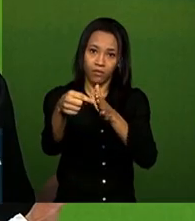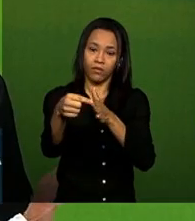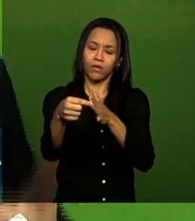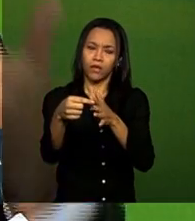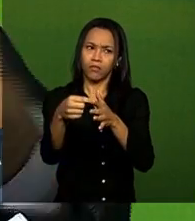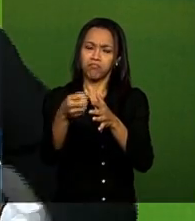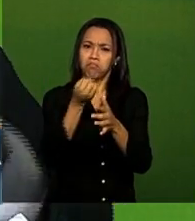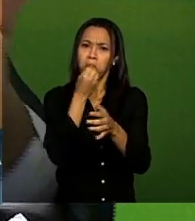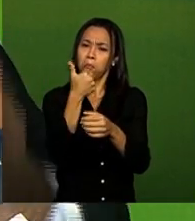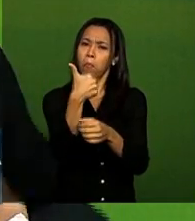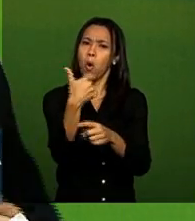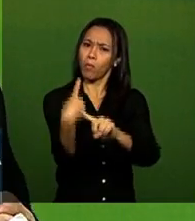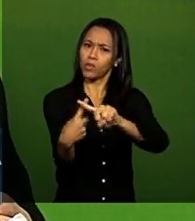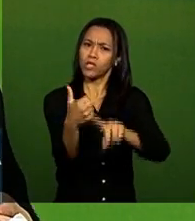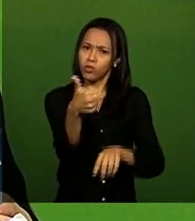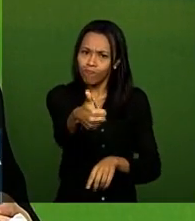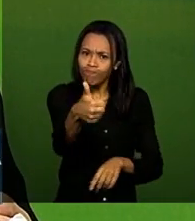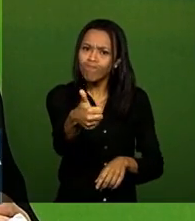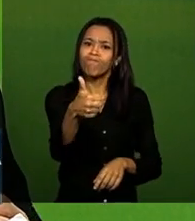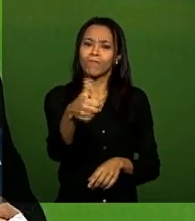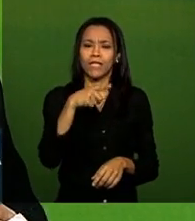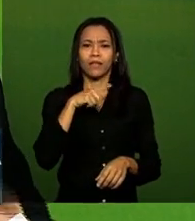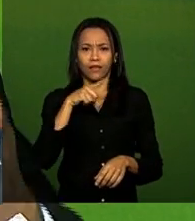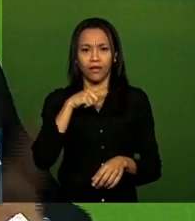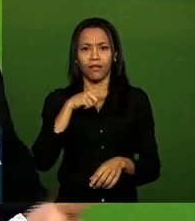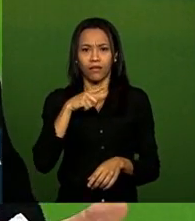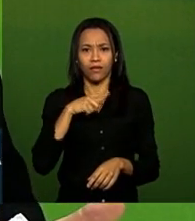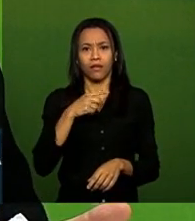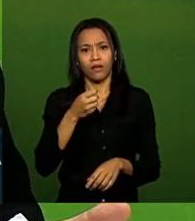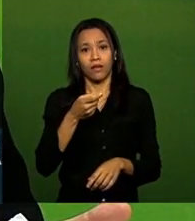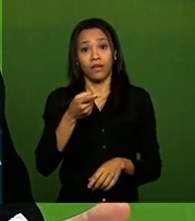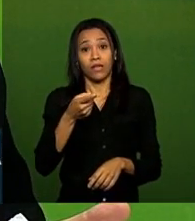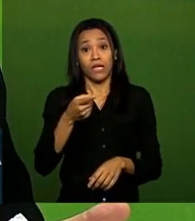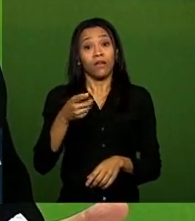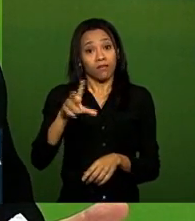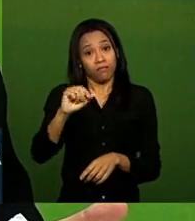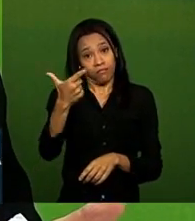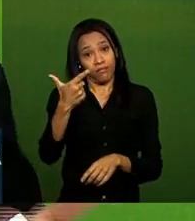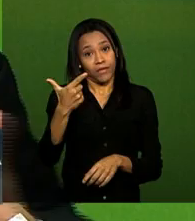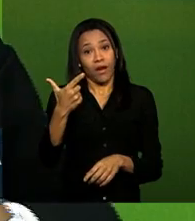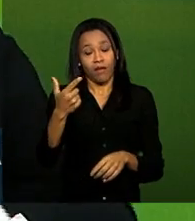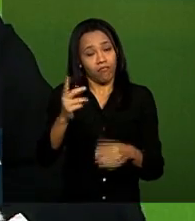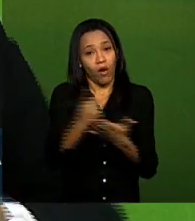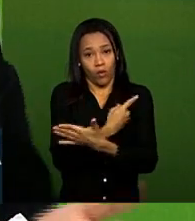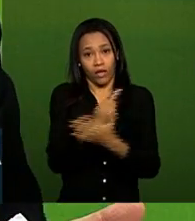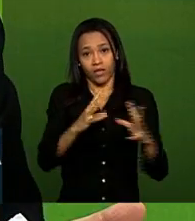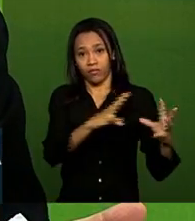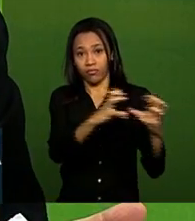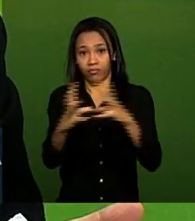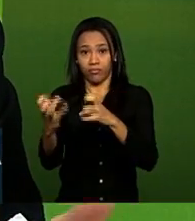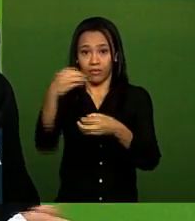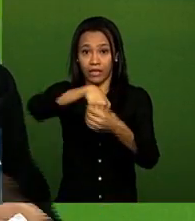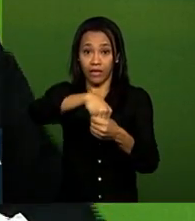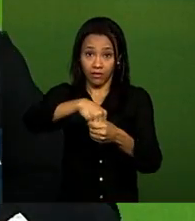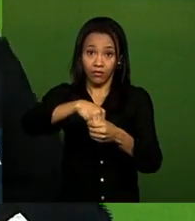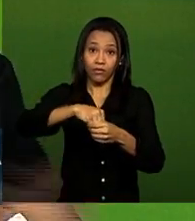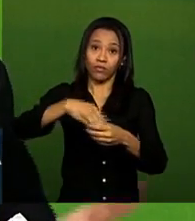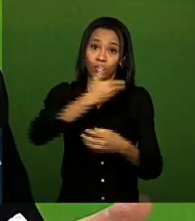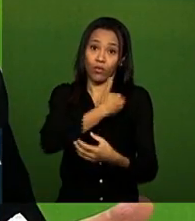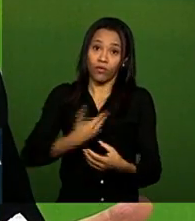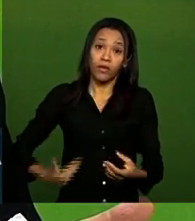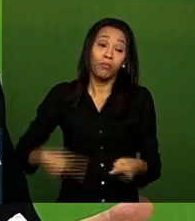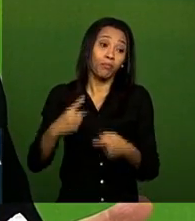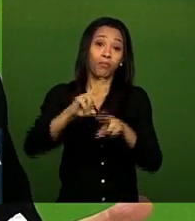muito positiva ela convive sim com tensões eu diria com as boas tensões democráticas é uma sociedade diversa é uma